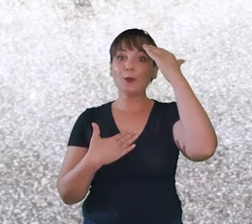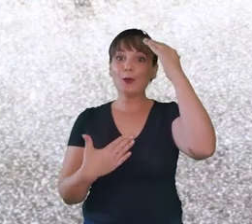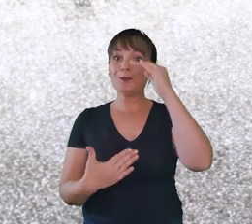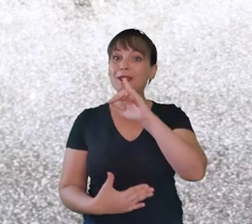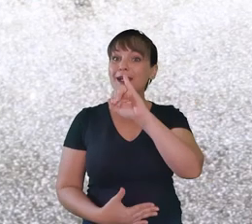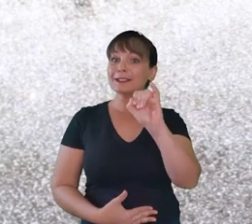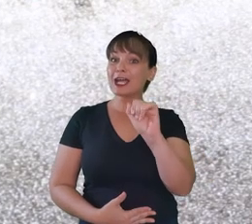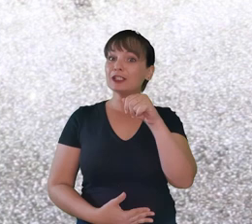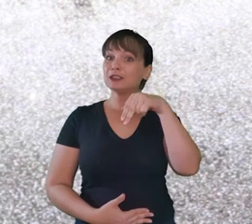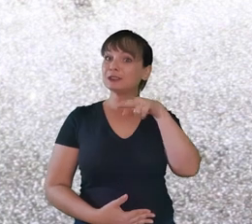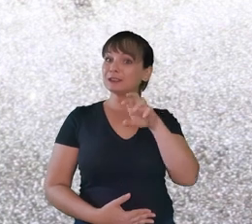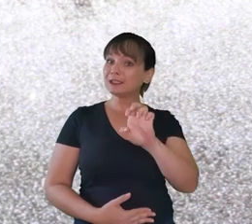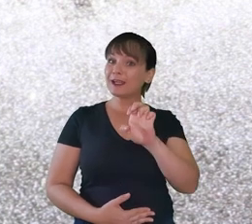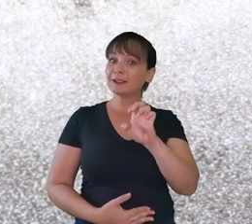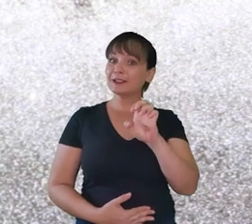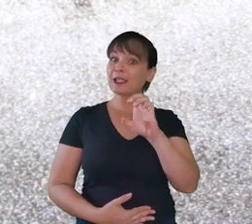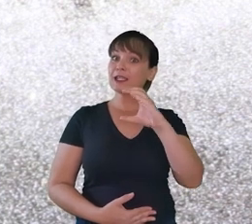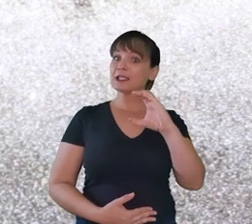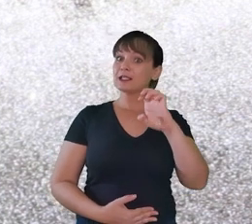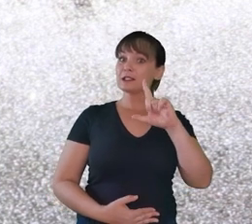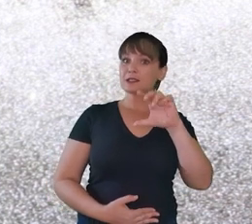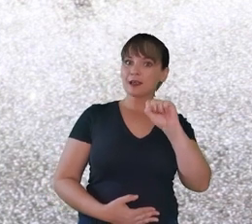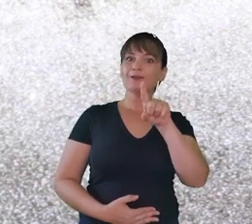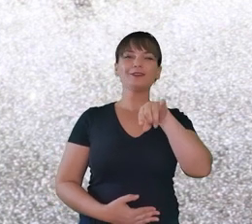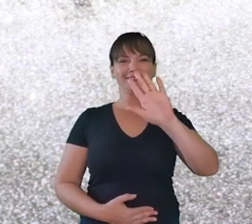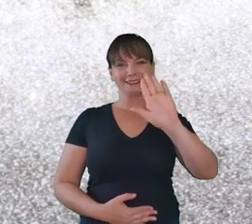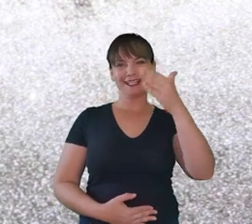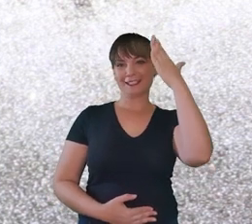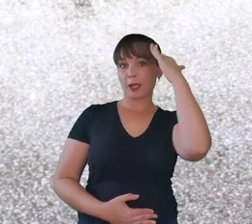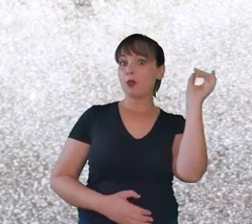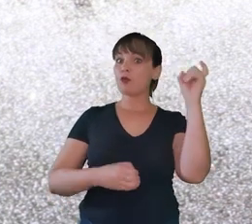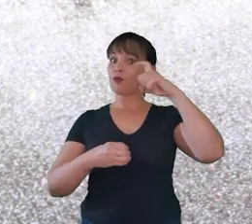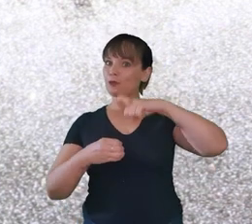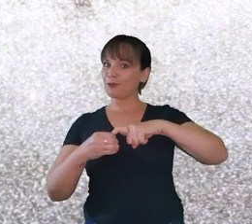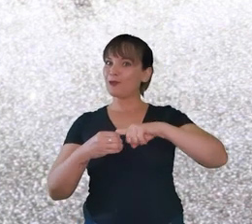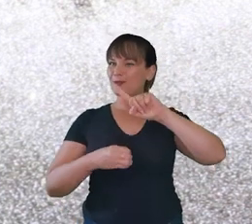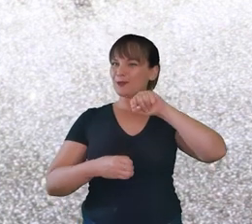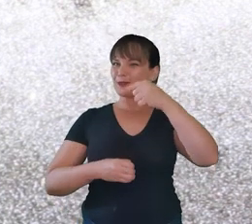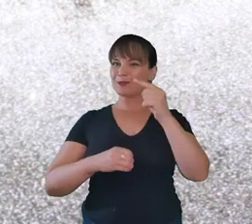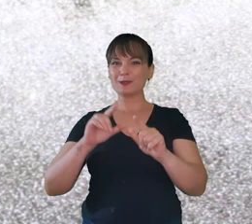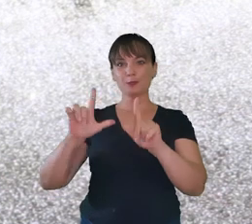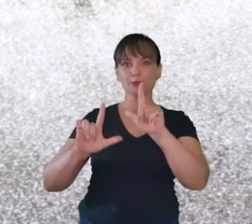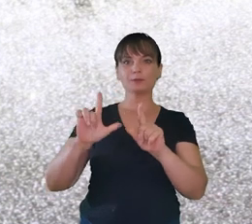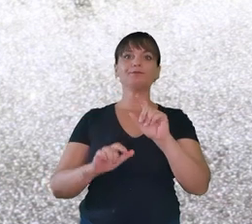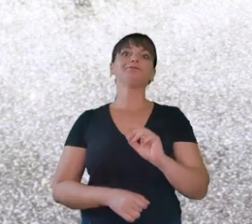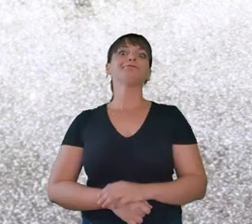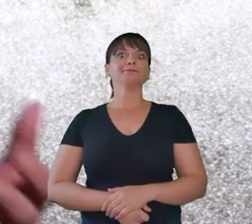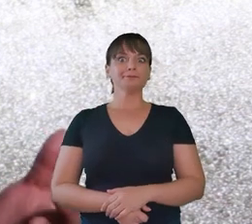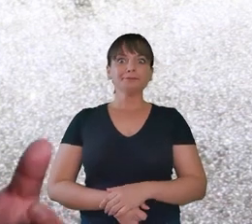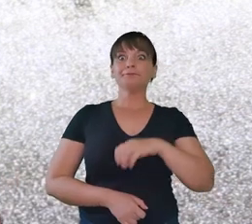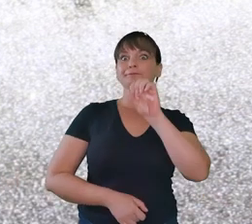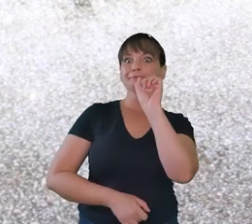Obrigado, Jaque e Celso. Vocês já sabem, né, pessoal? Eles vão voltar no final do nosso programa. Bom, o céu realmente é muito, mas